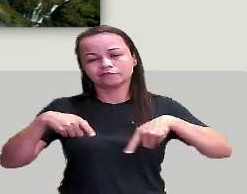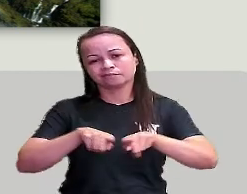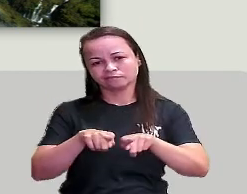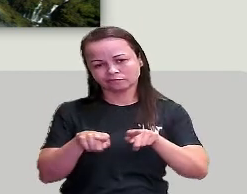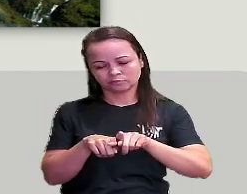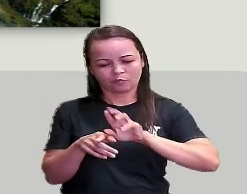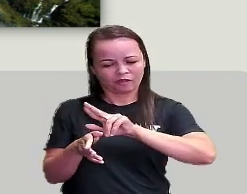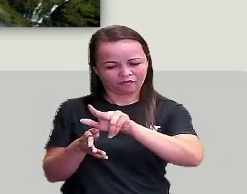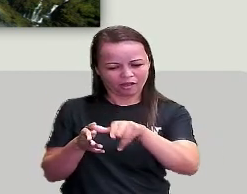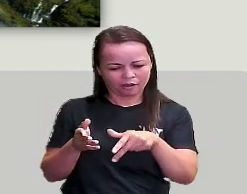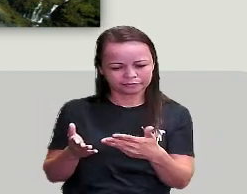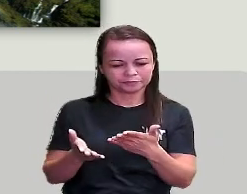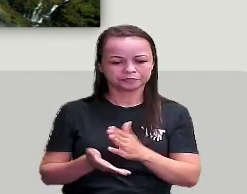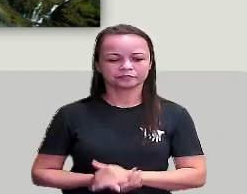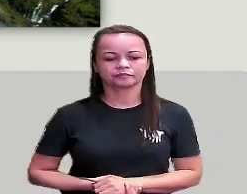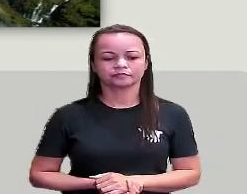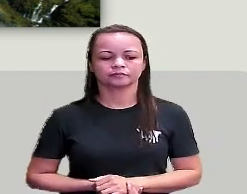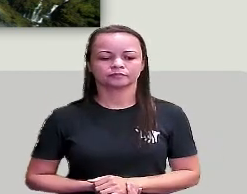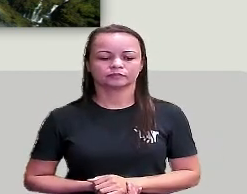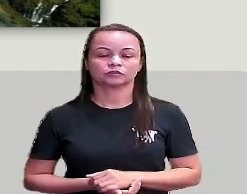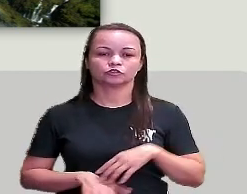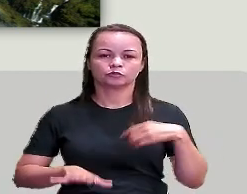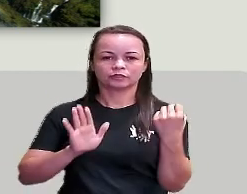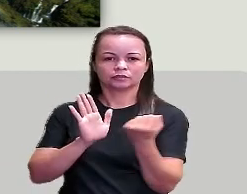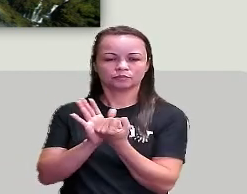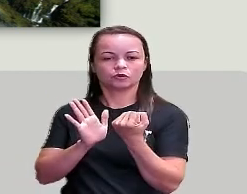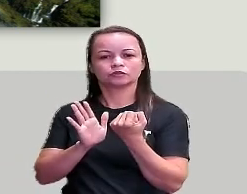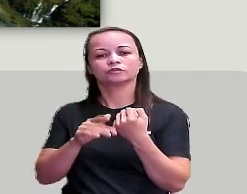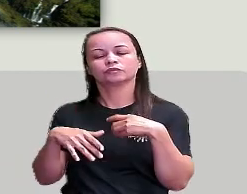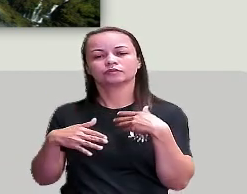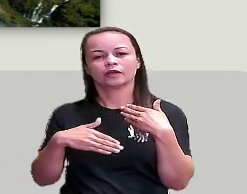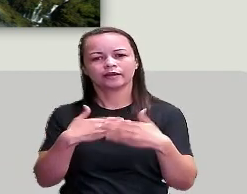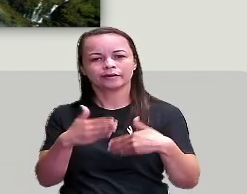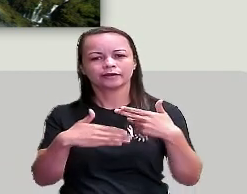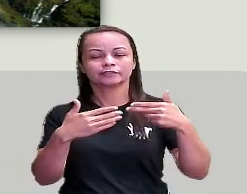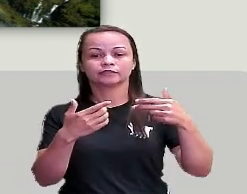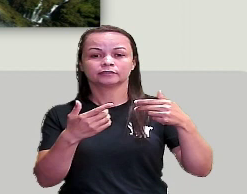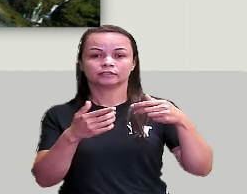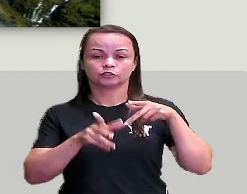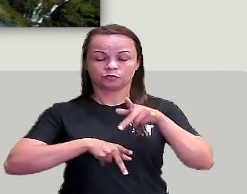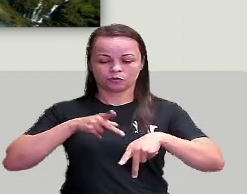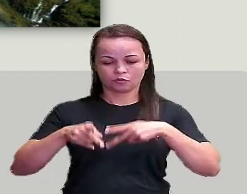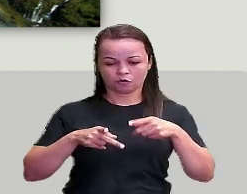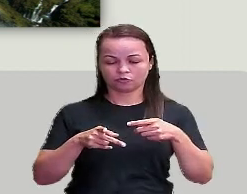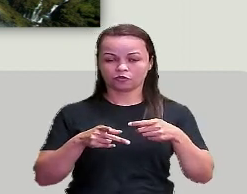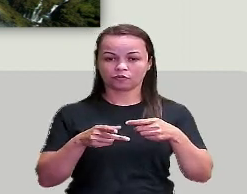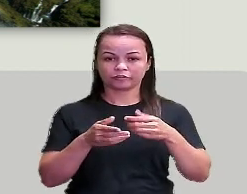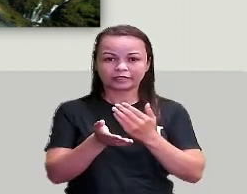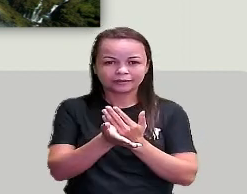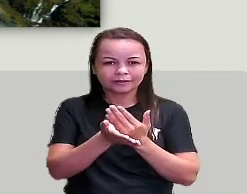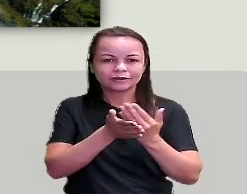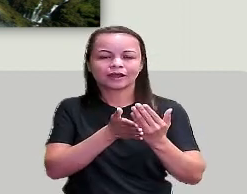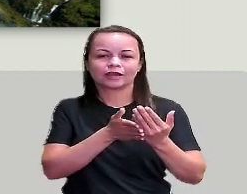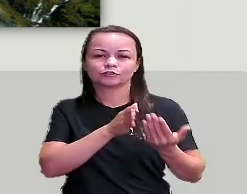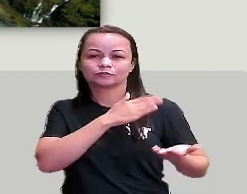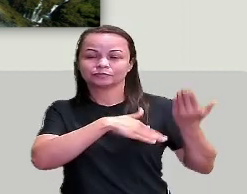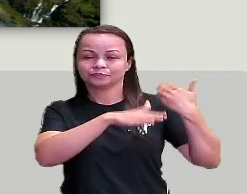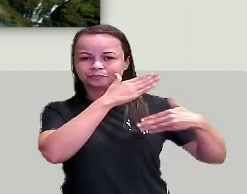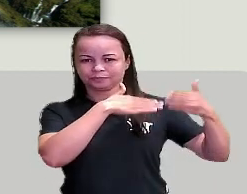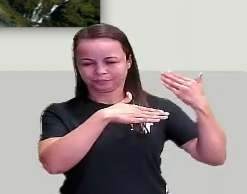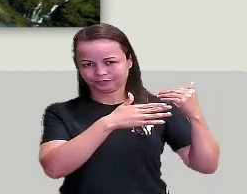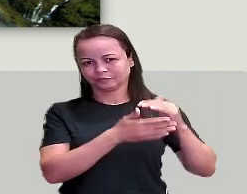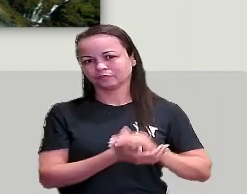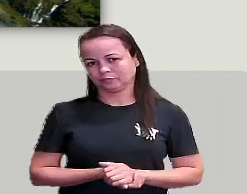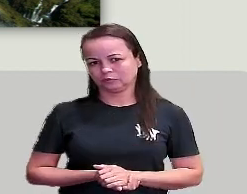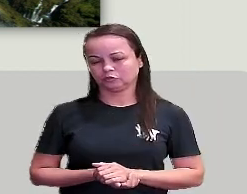Então, os patrimônios é a herança de um povo construído dos seus antepassados. Lembra como eu disse,